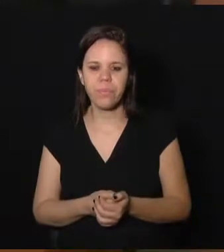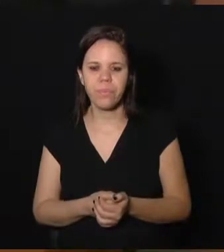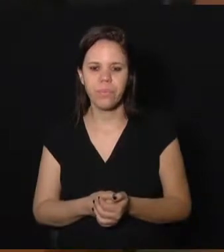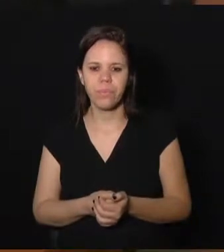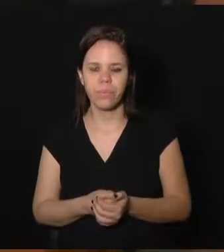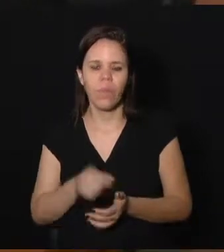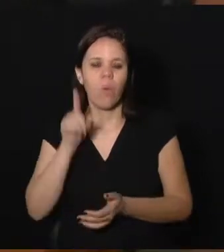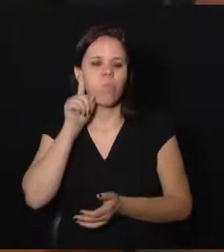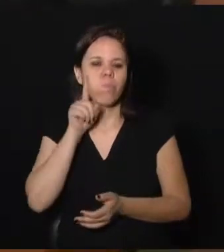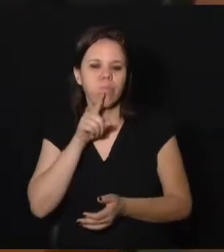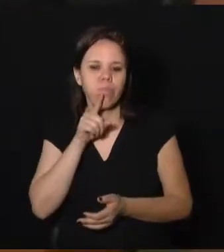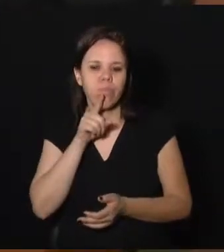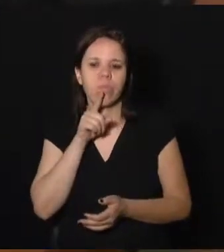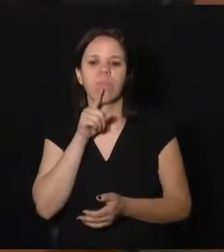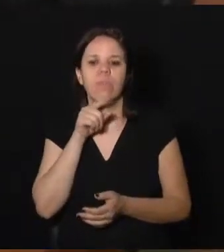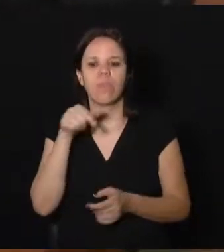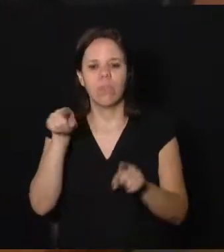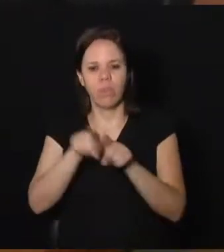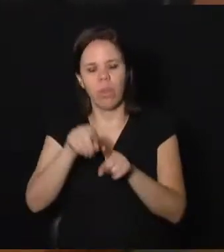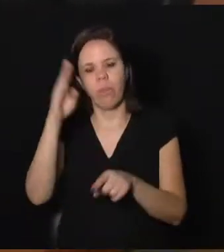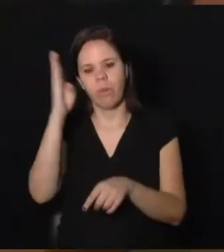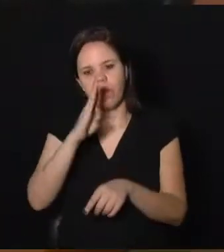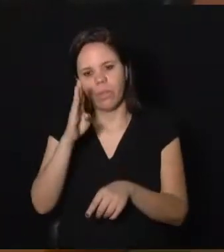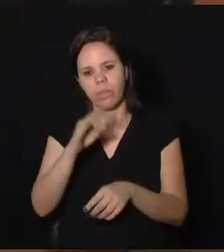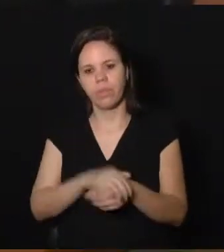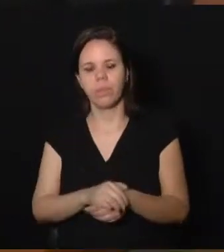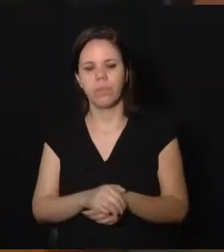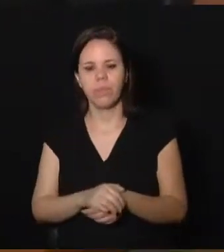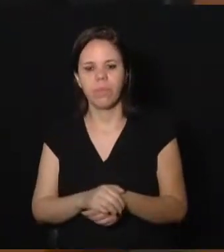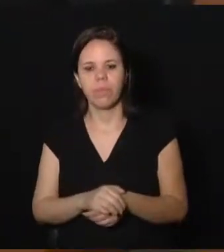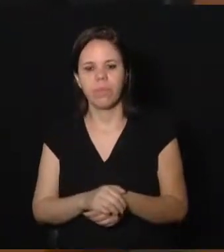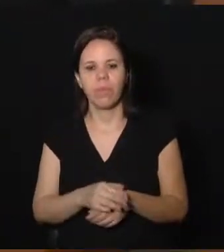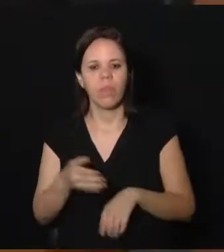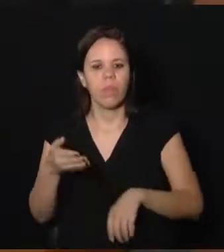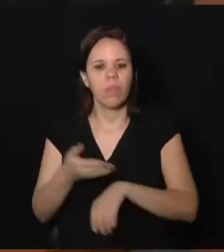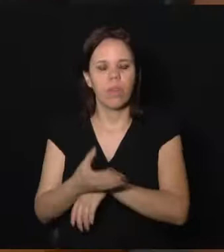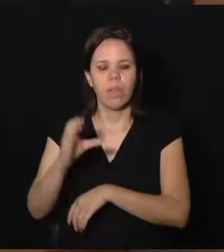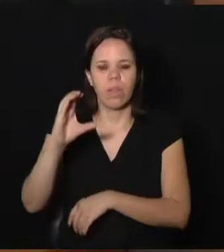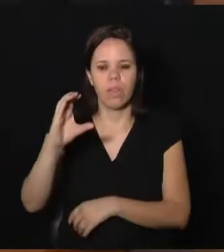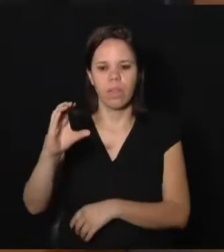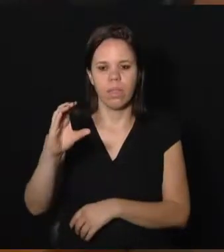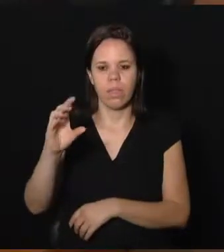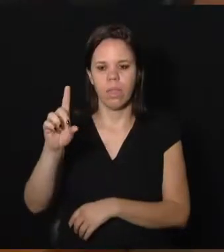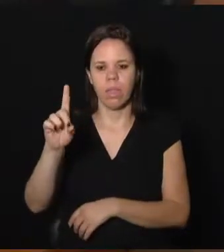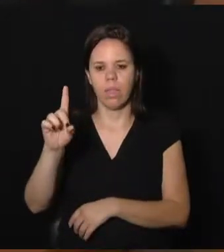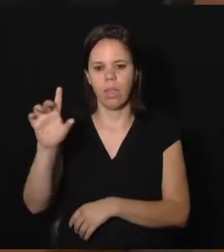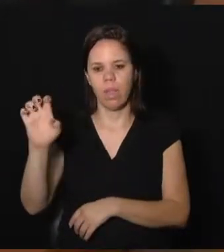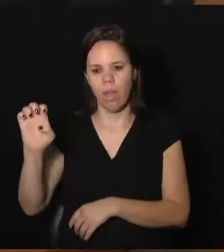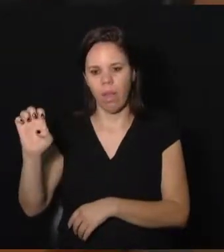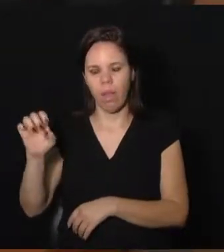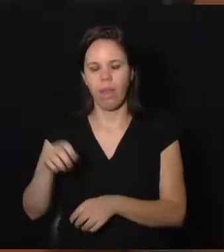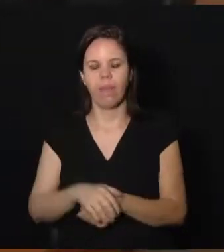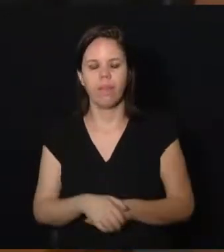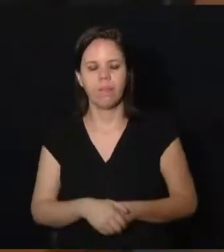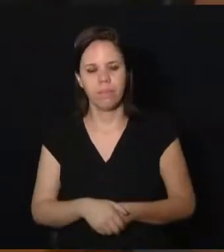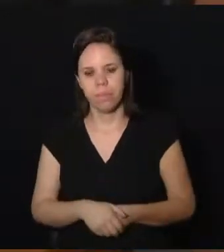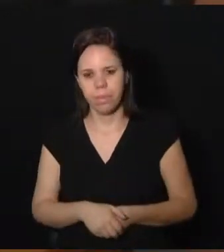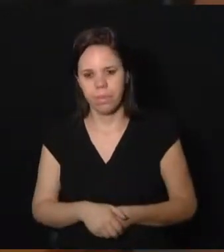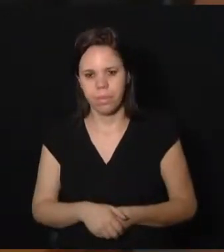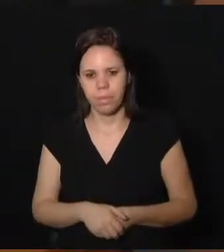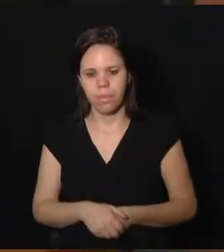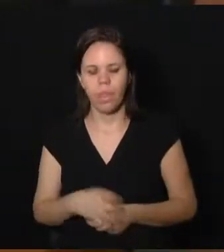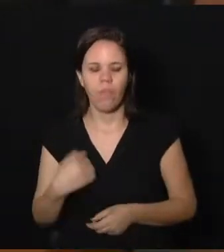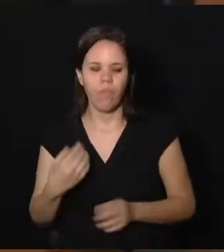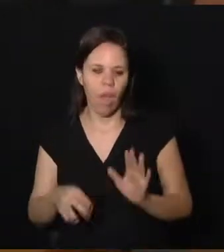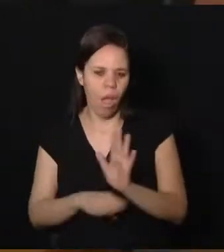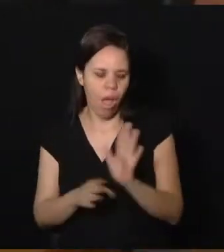Estados Unidos e a possibilidade do Brasil entrar para o OCDE. Isso também, de certa forma, vai nos